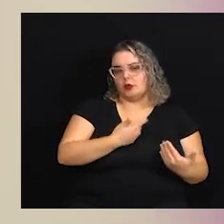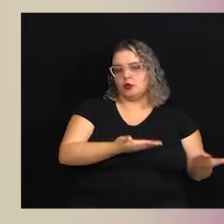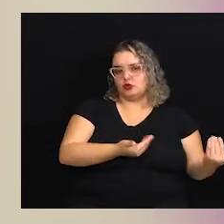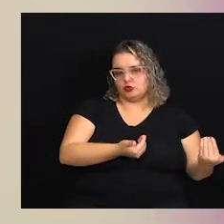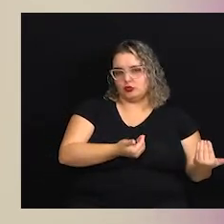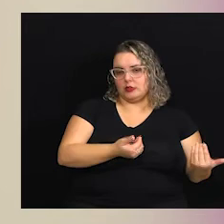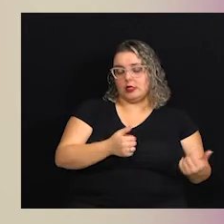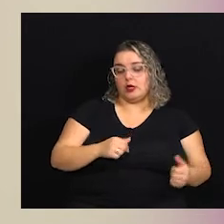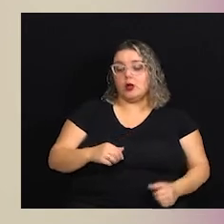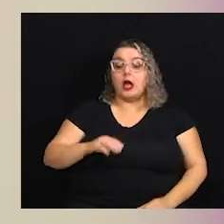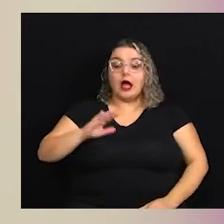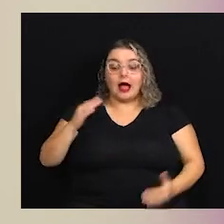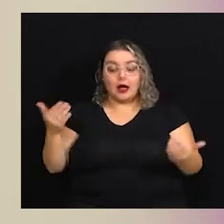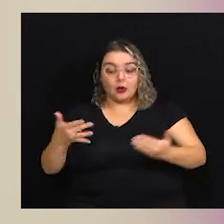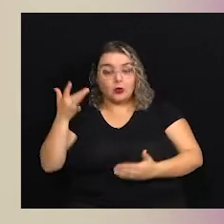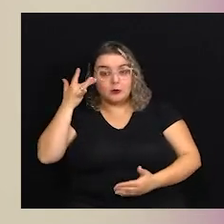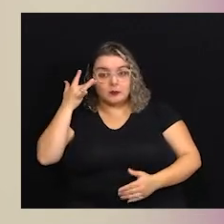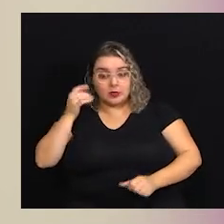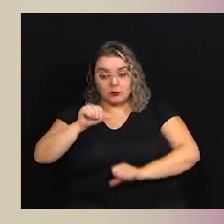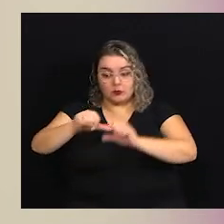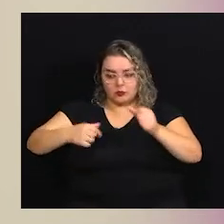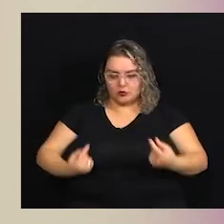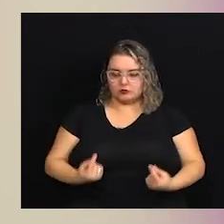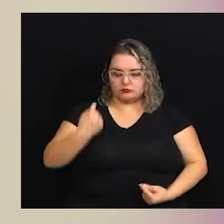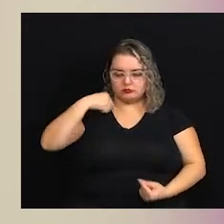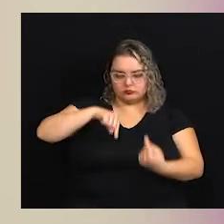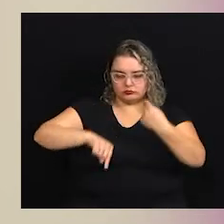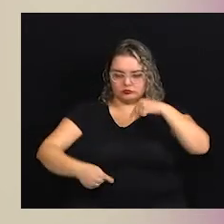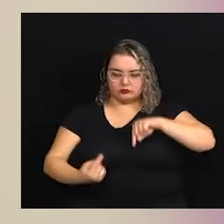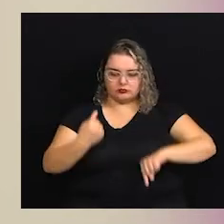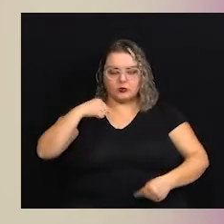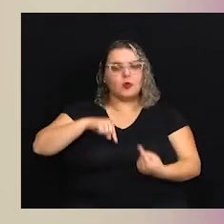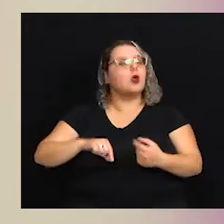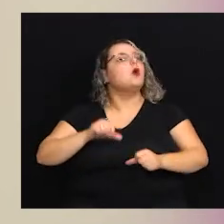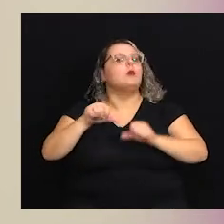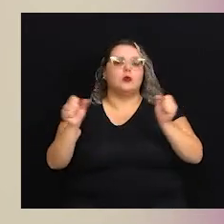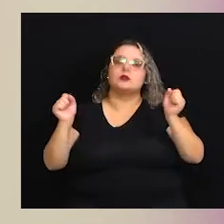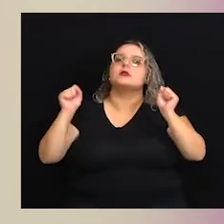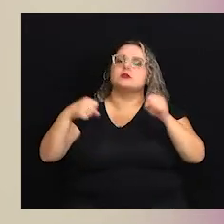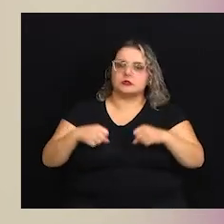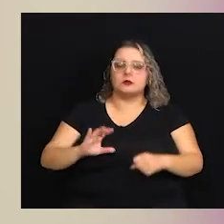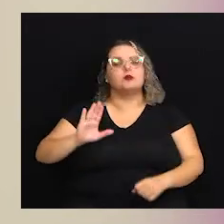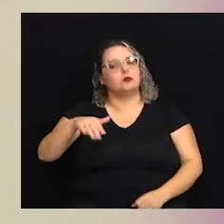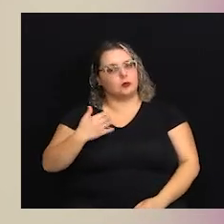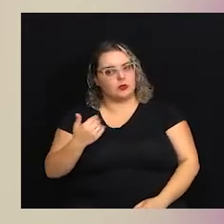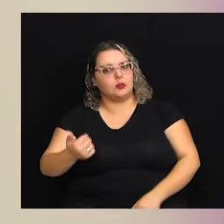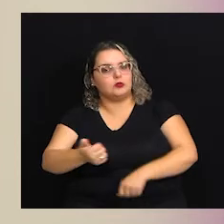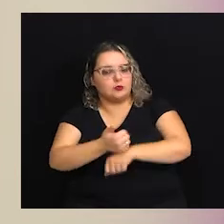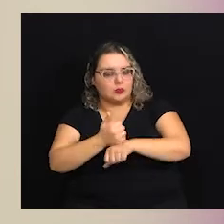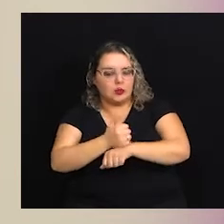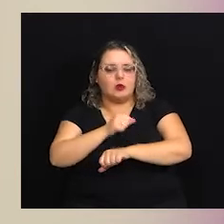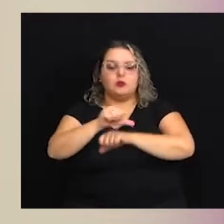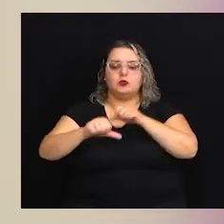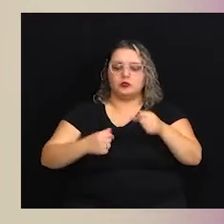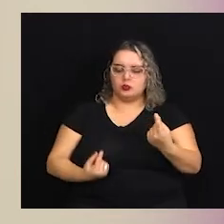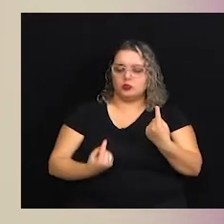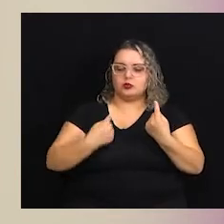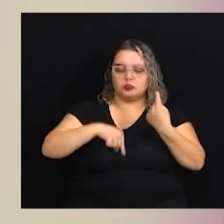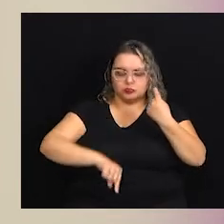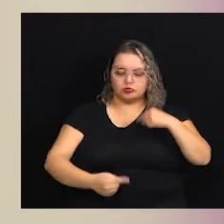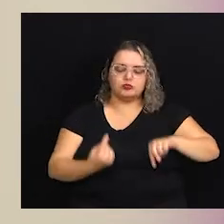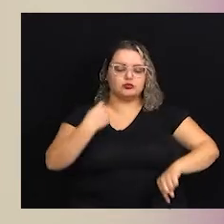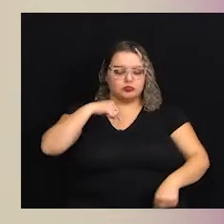maturidade. Muda o metabolismo? Muda. Vamos lá. Muda sim, você está certíssima quando o profissional fala para você que mudou